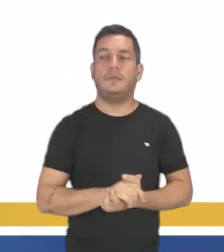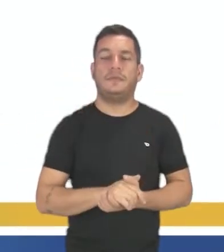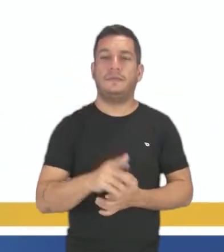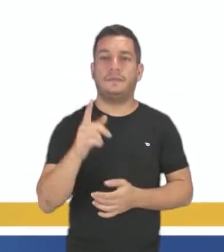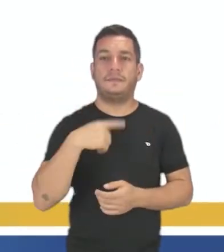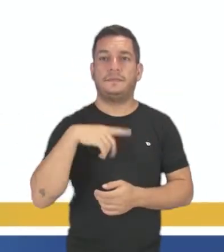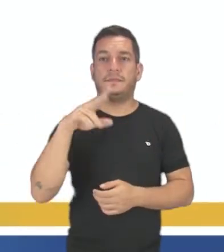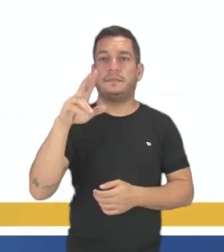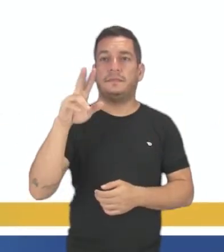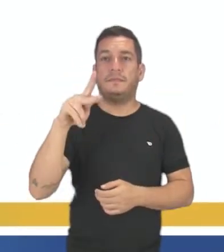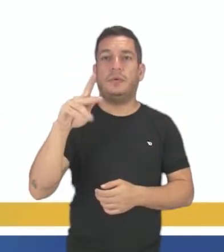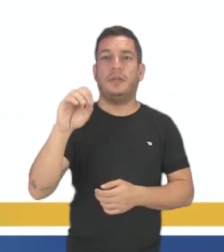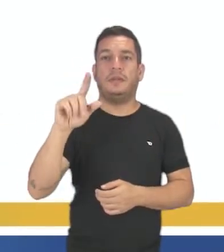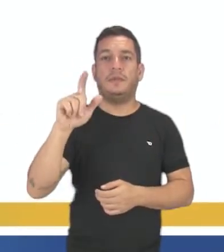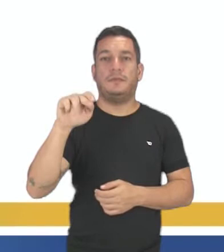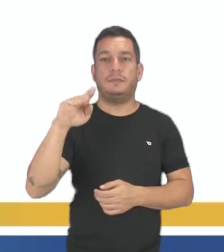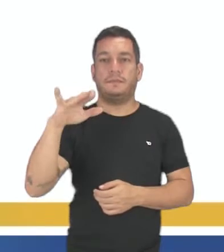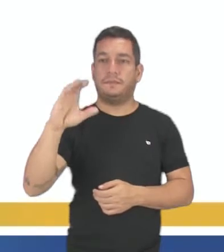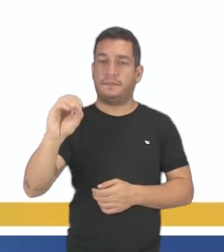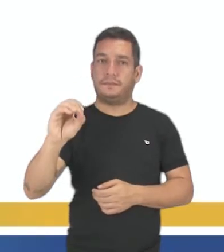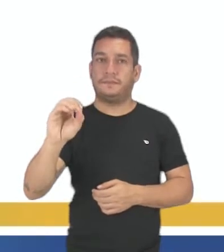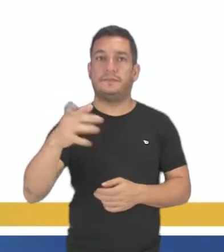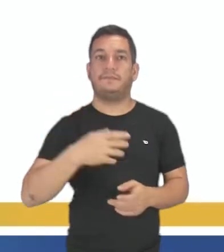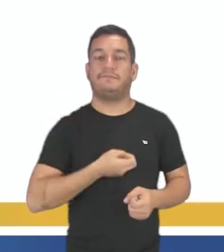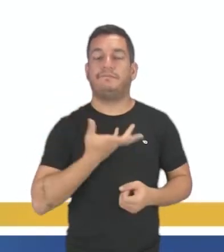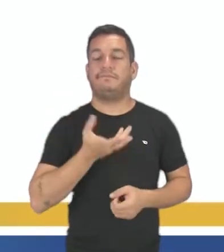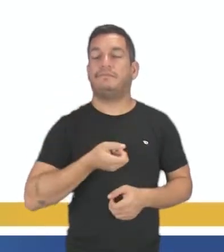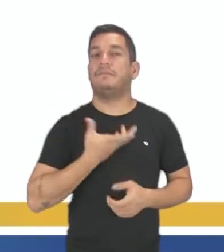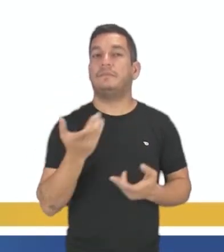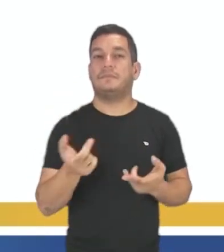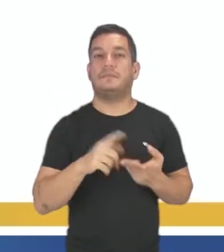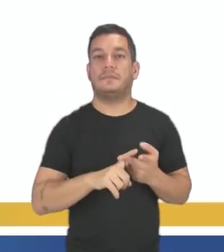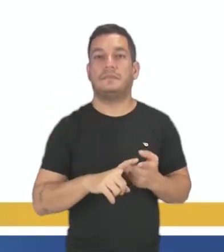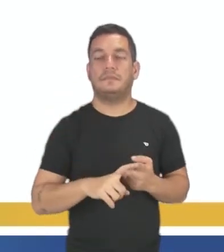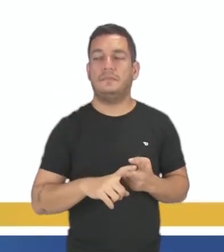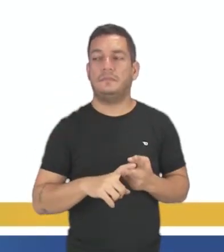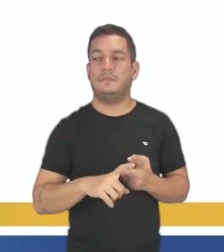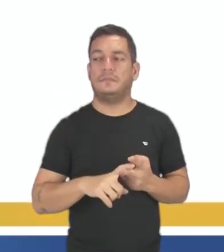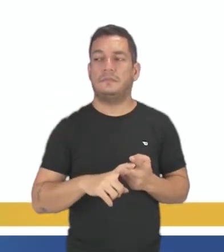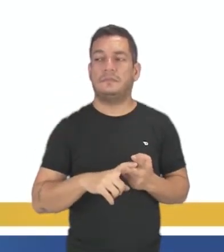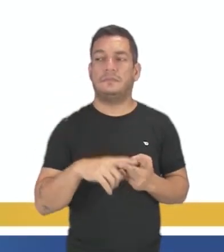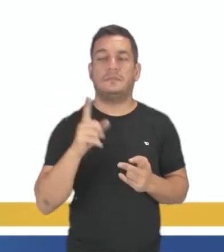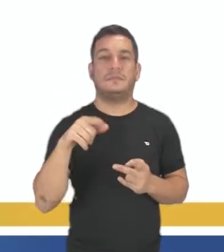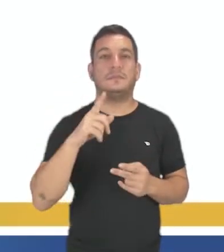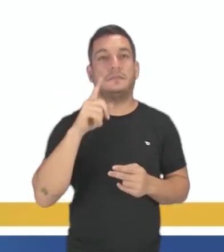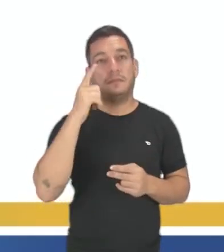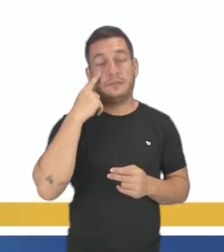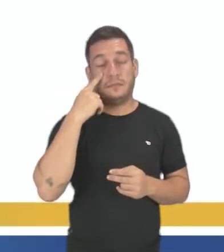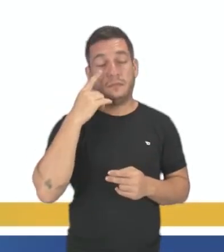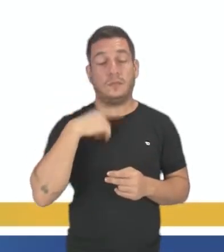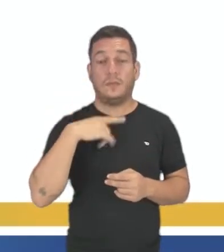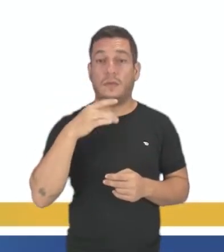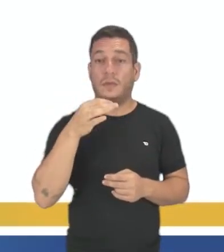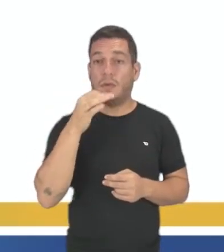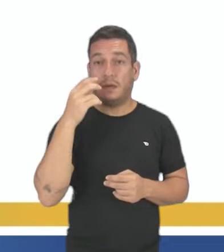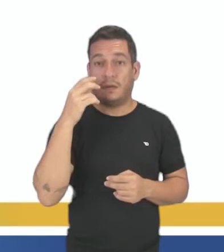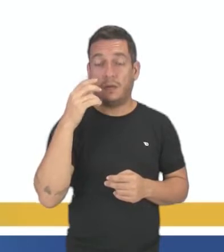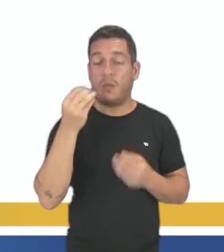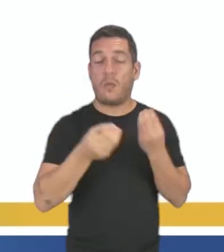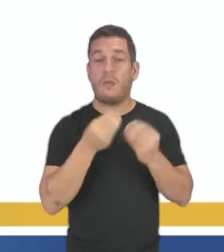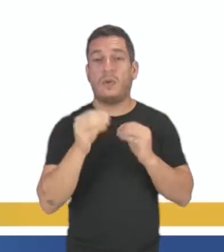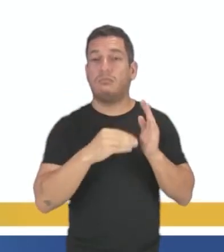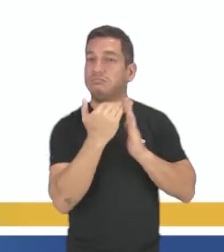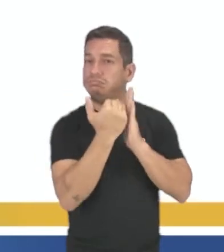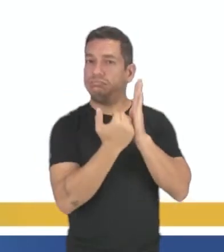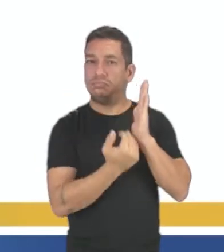tá? Tornar público, expressar-se, compartilhar, portanto, um ponto de vista. Como é bom a gente colocar